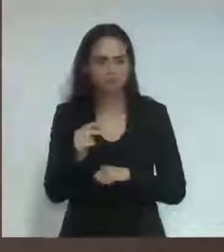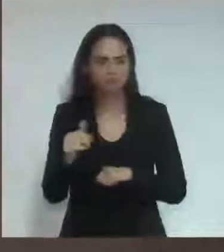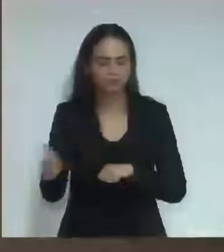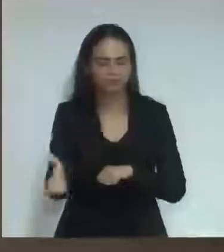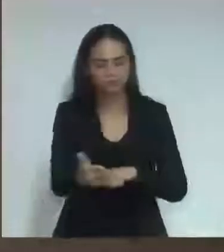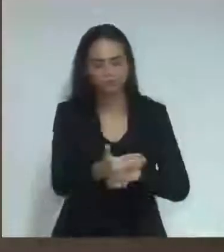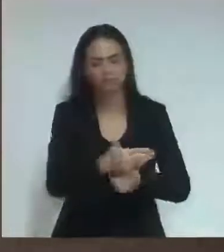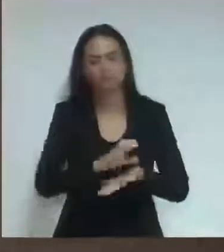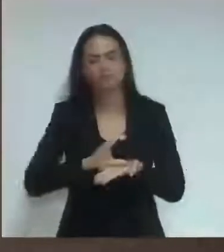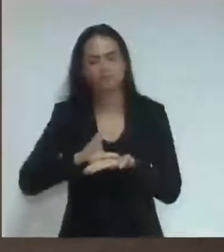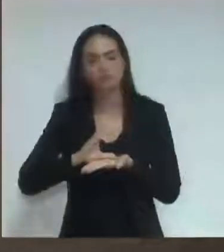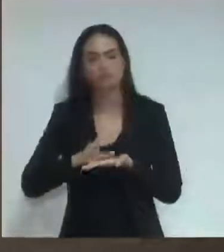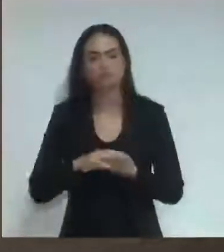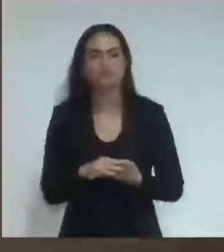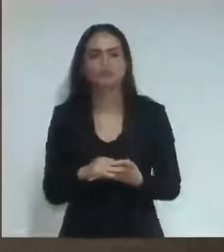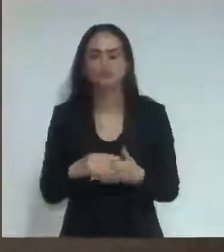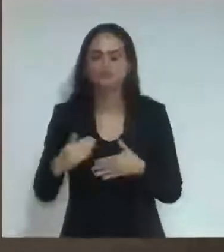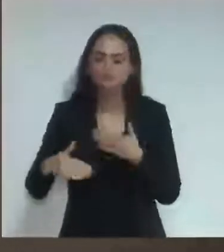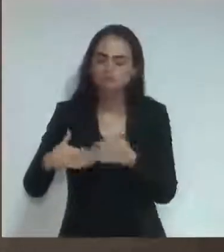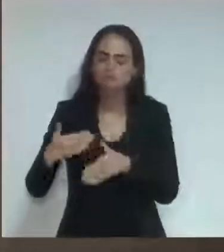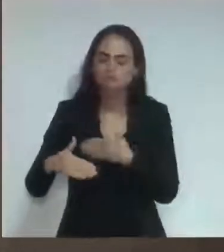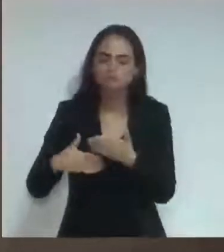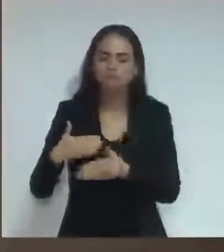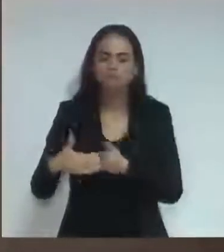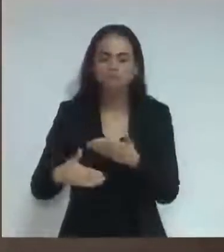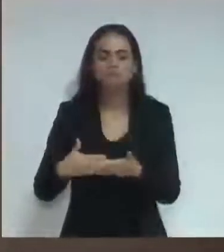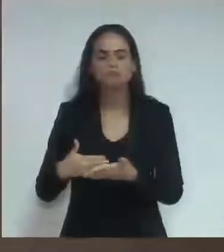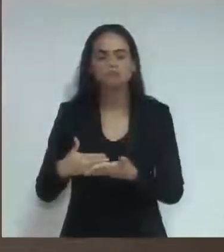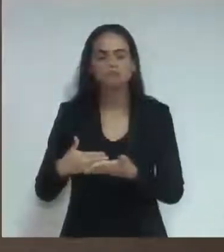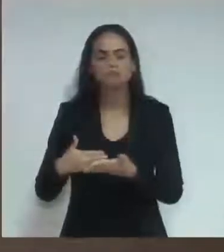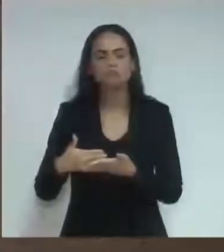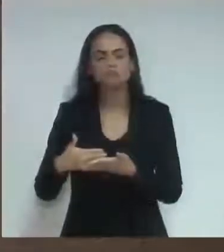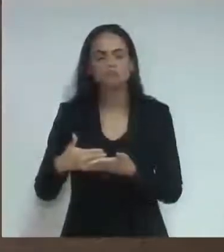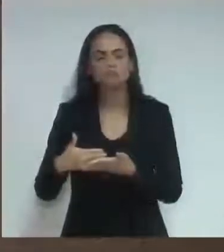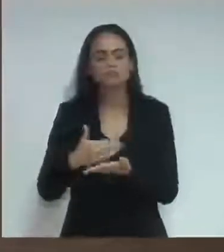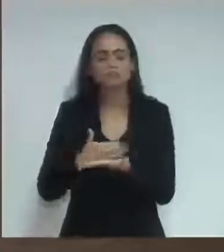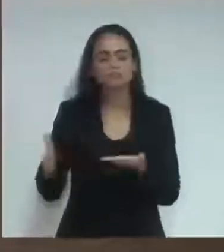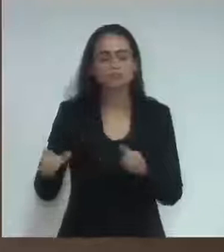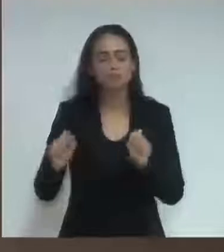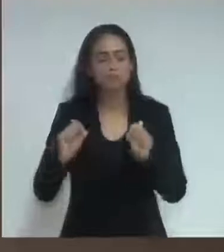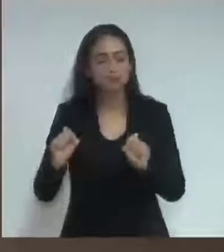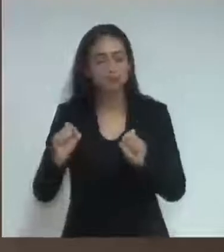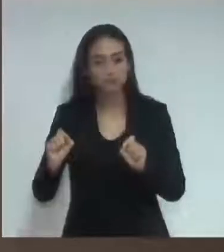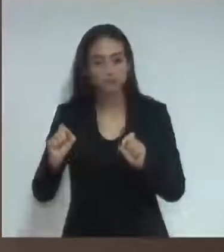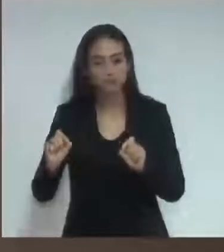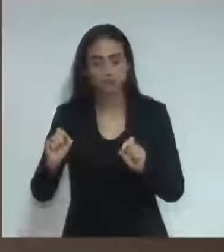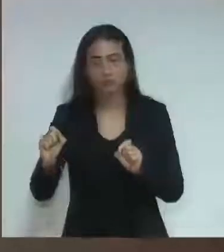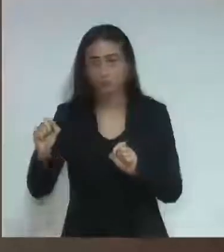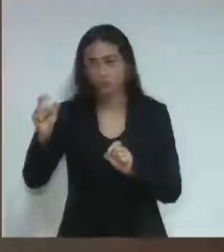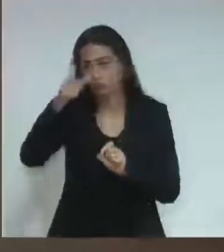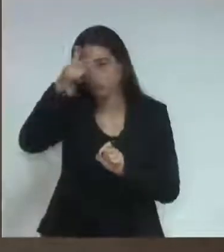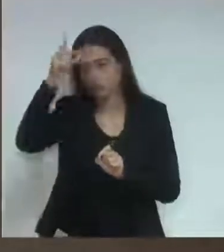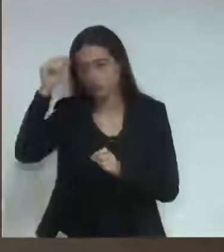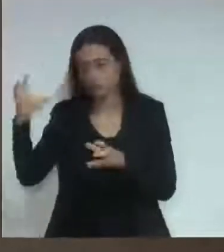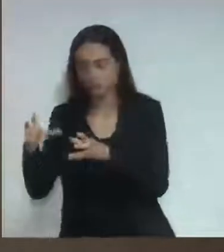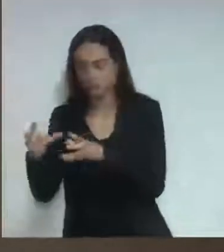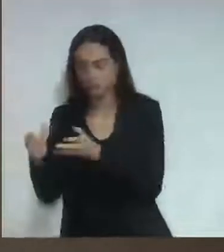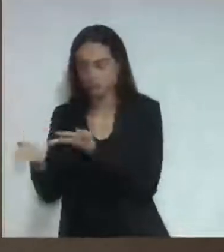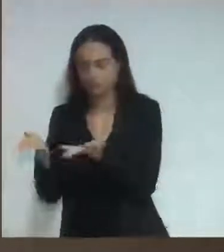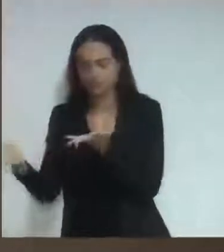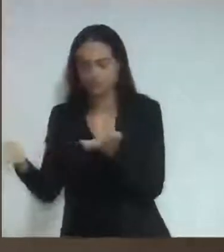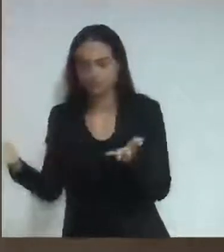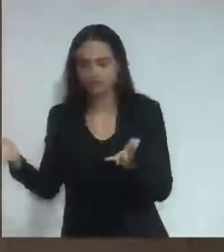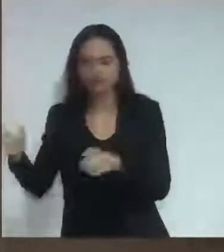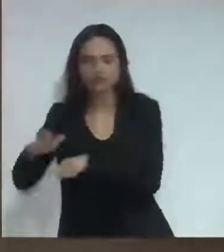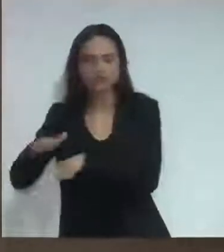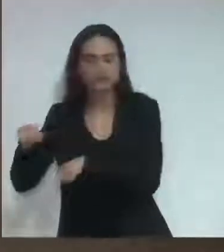da época, passaram a ser feitas, embora a comissão assinasse, pela comissão da prefeitura, de licitação da prefeitura. A então secretária,